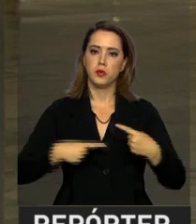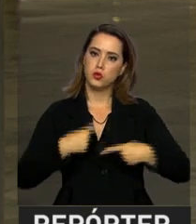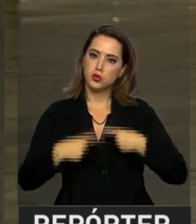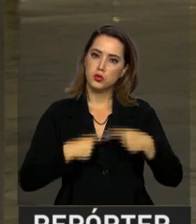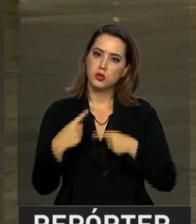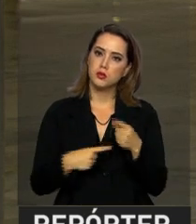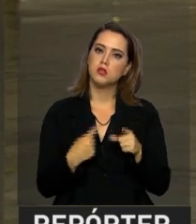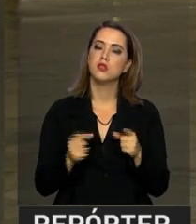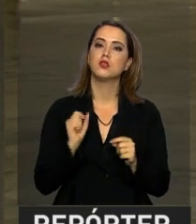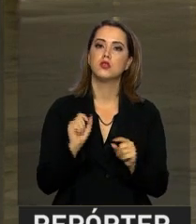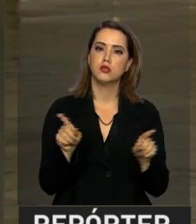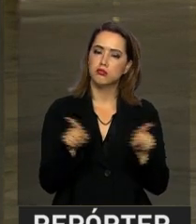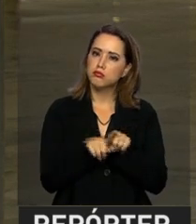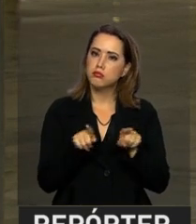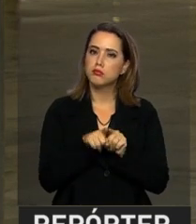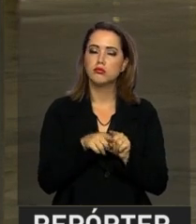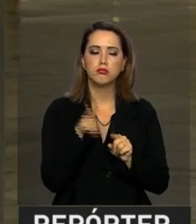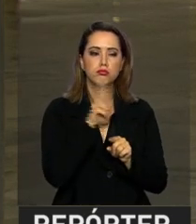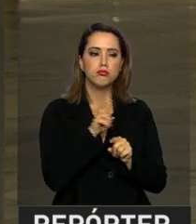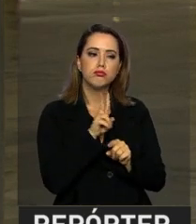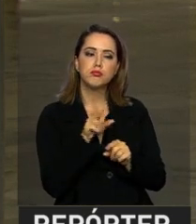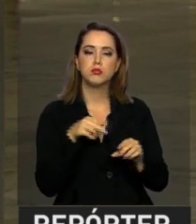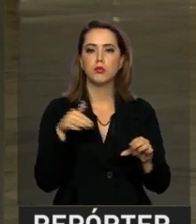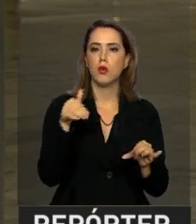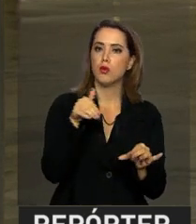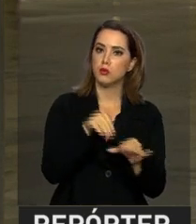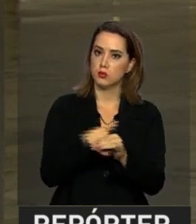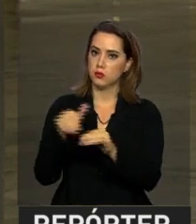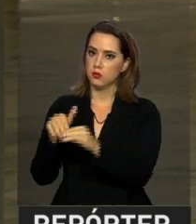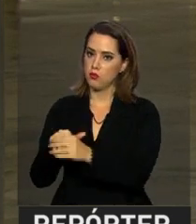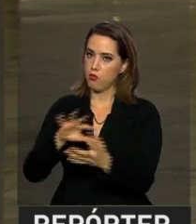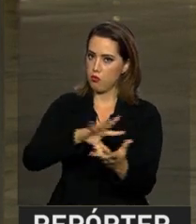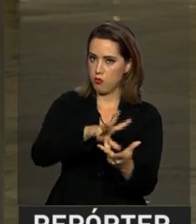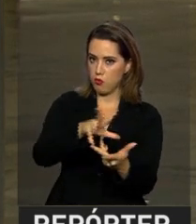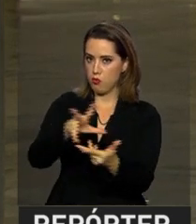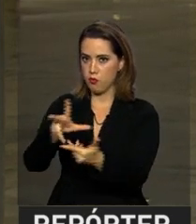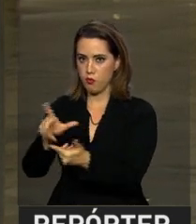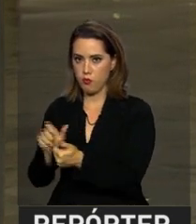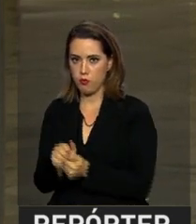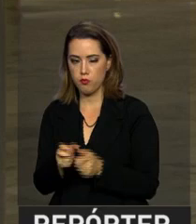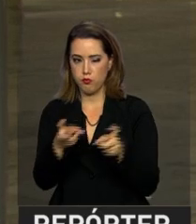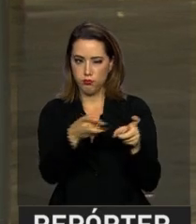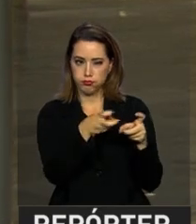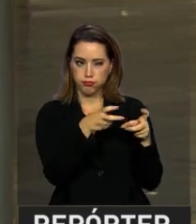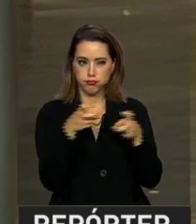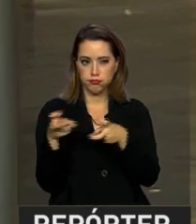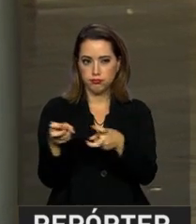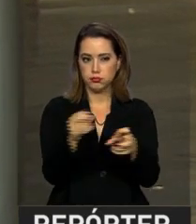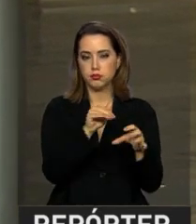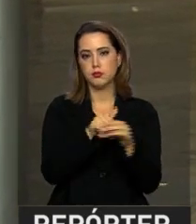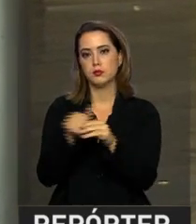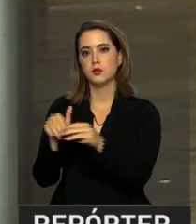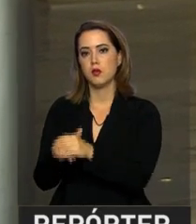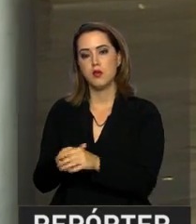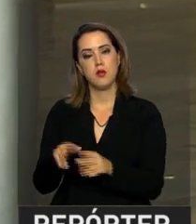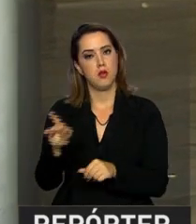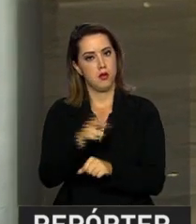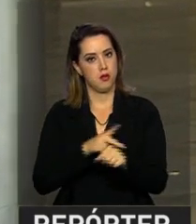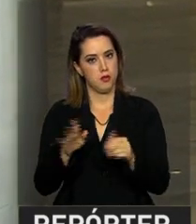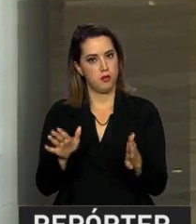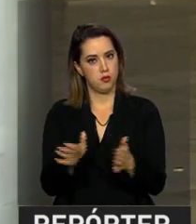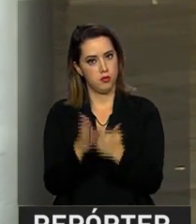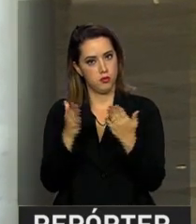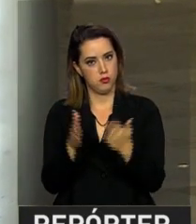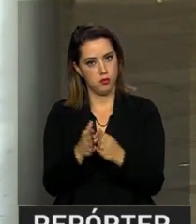participação em eleições como uma instituição observadora principalmente em Nações pobres e em países